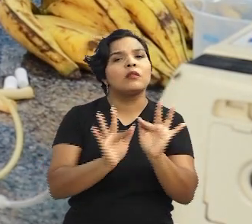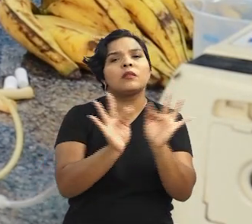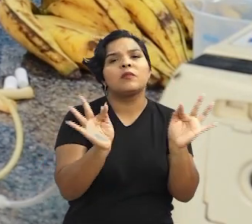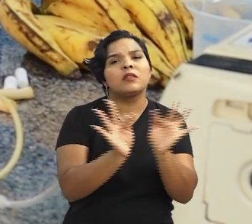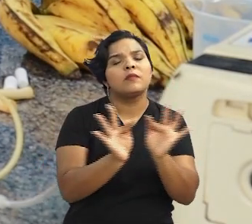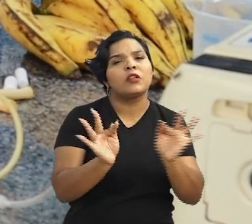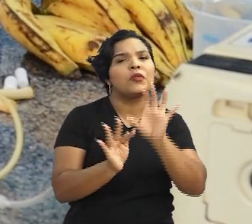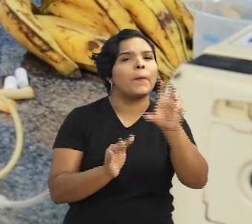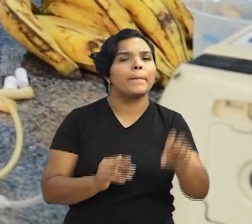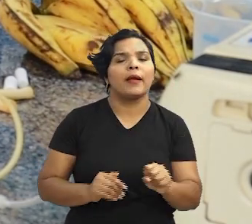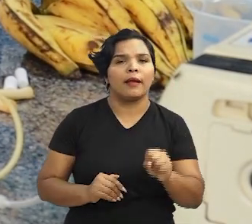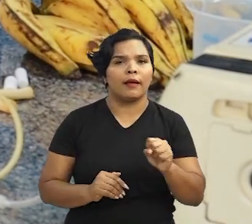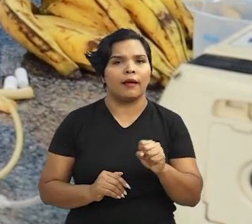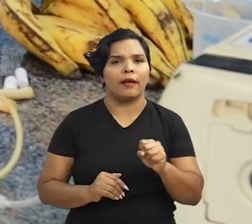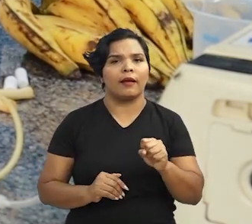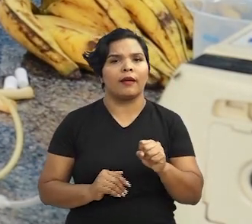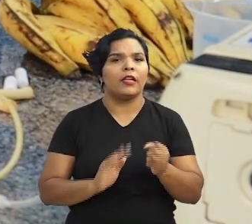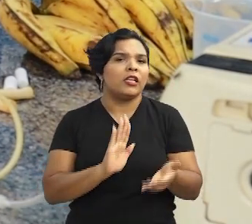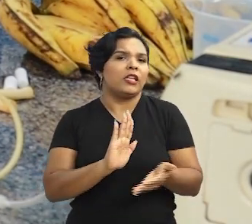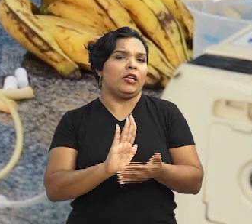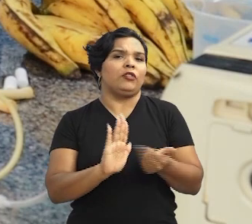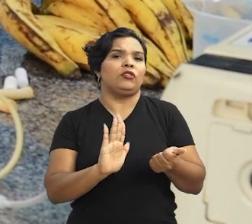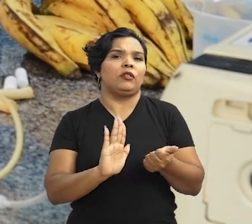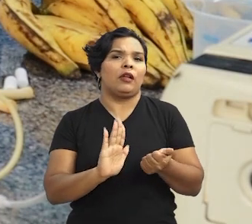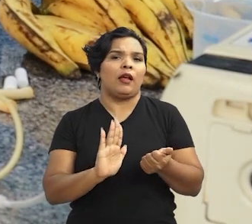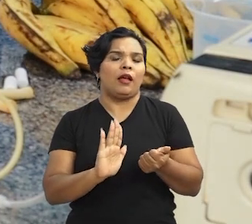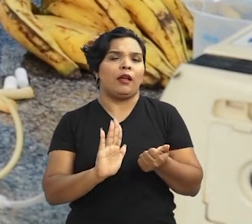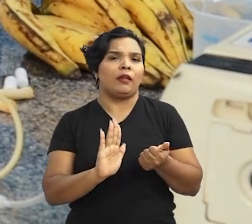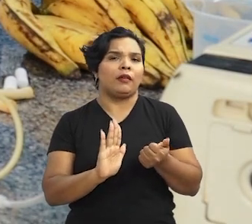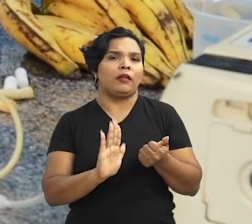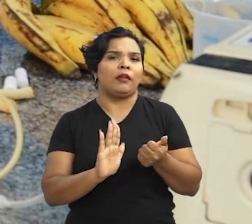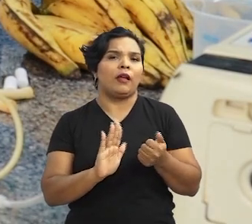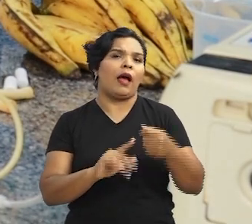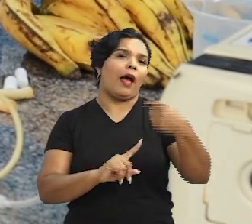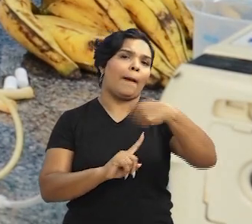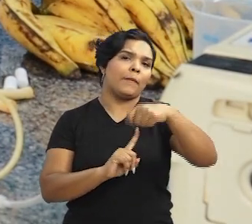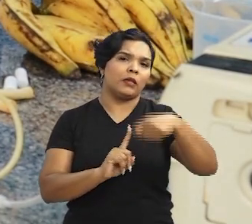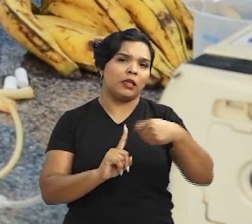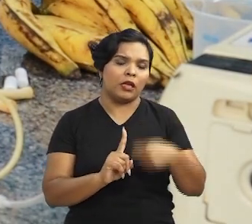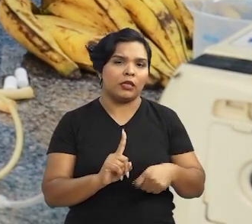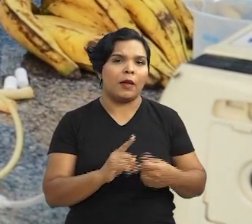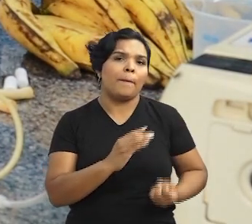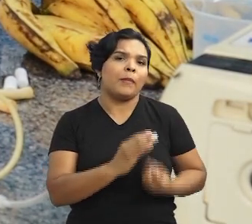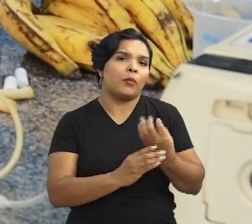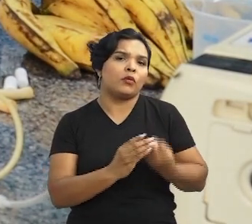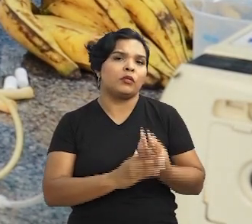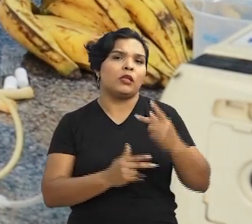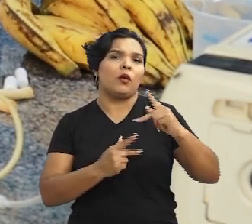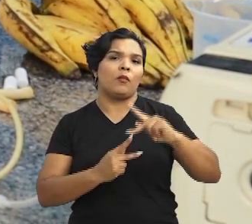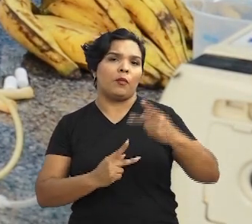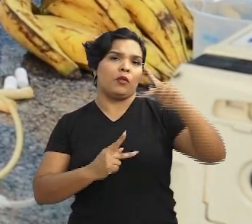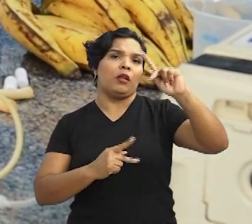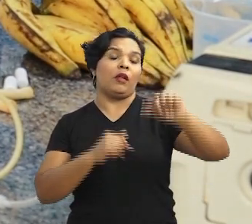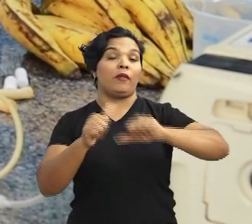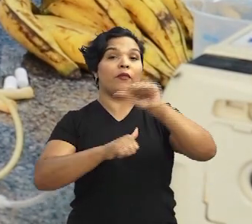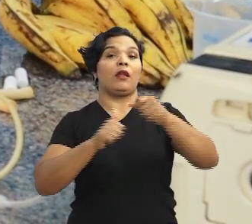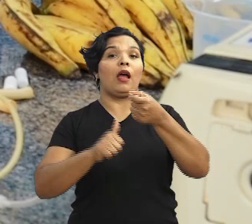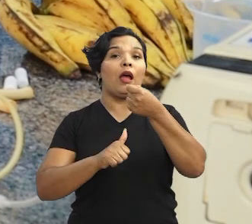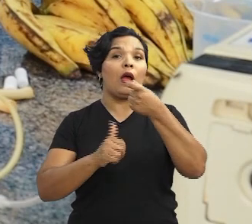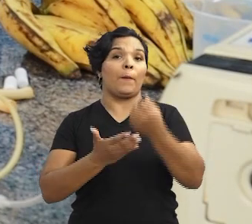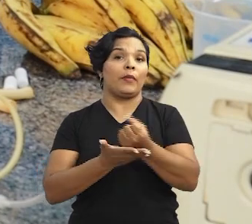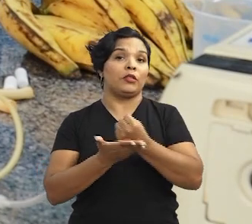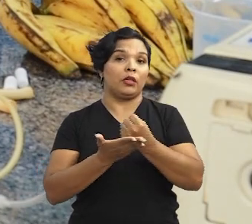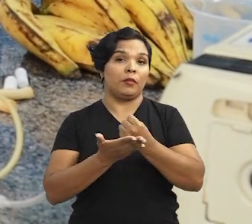gente não pensa simplesmente em pegar e retirar, por exemplo, do mercado a banana para produzir uma proteína que vai